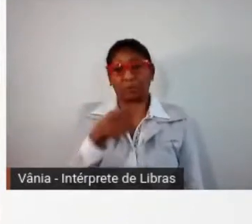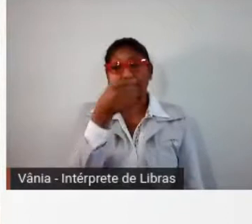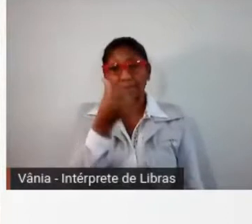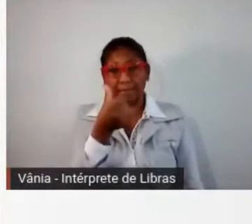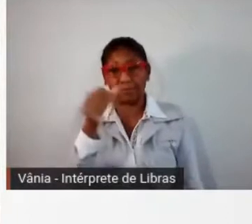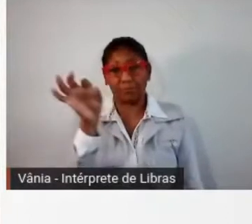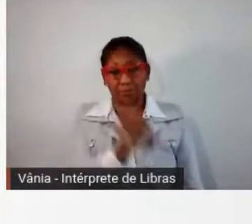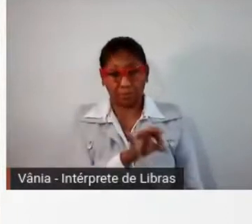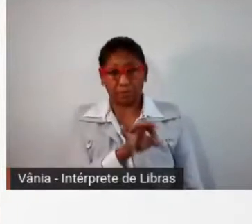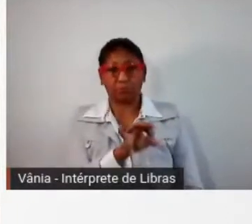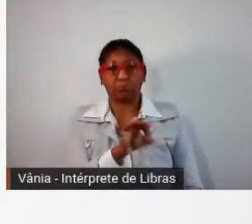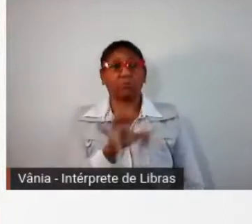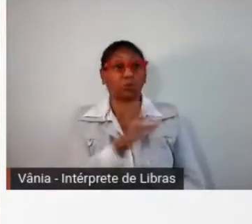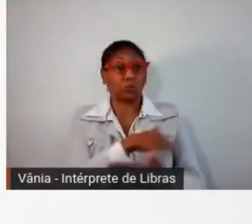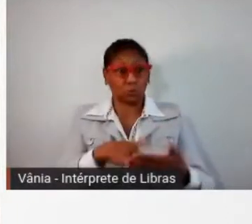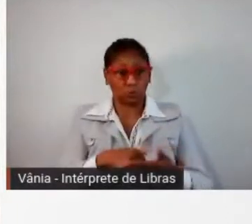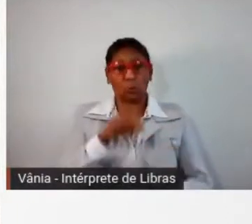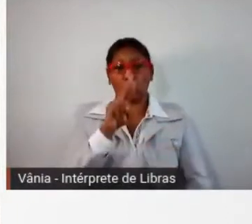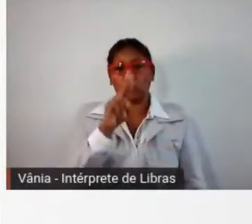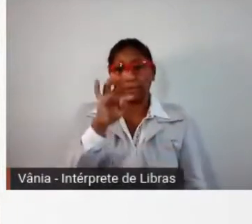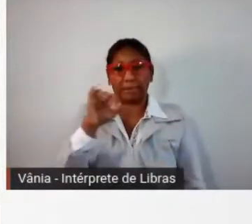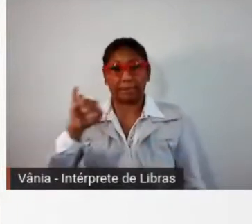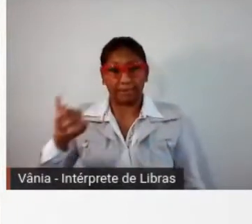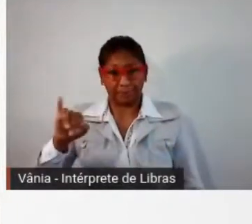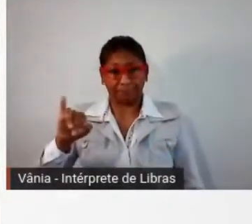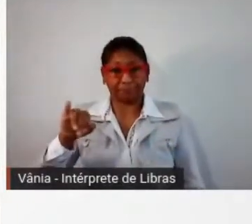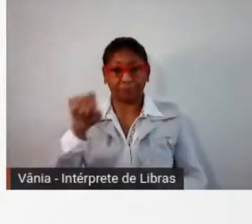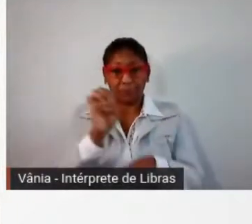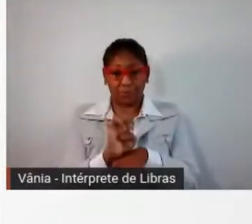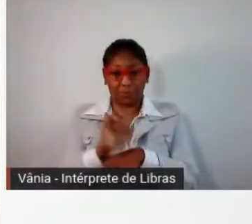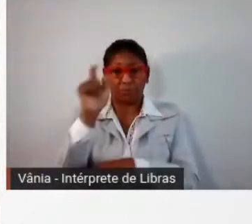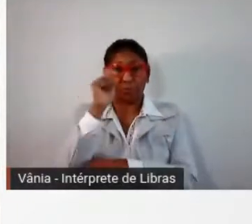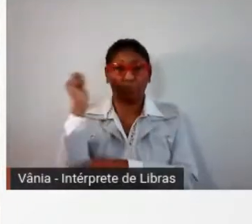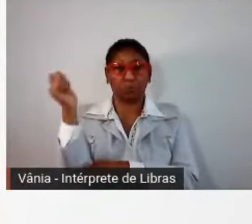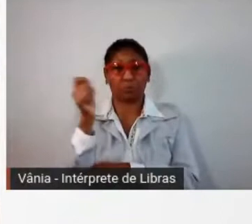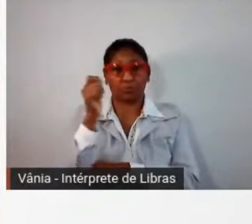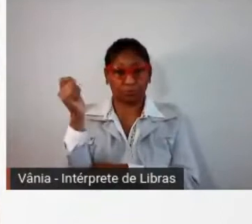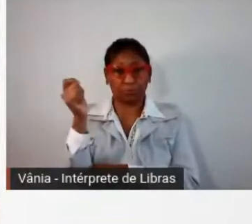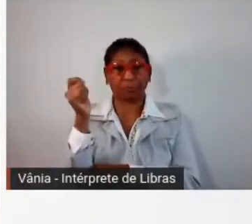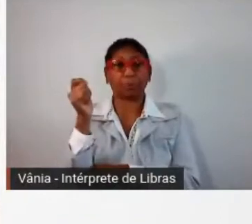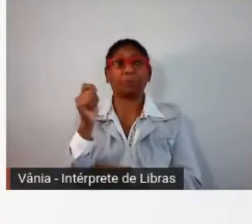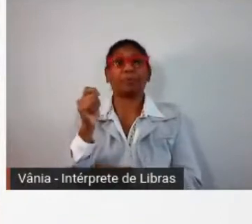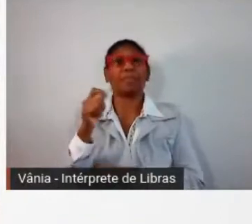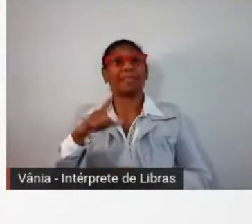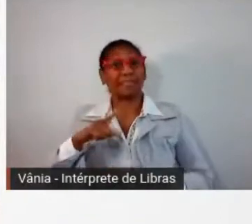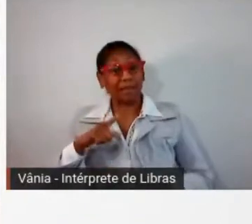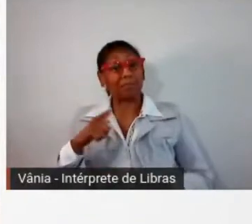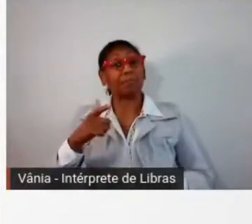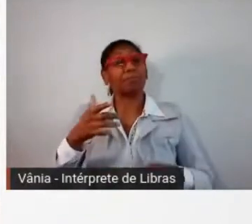48,6% dos pacientes em UTIs aqui no estado confirmados ou suspeitos